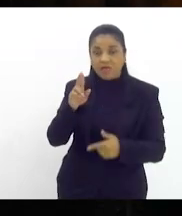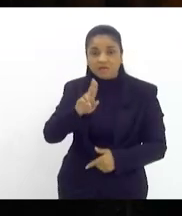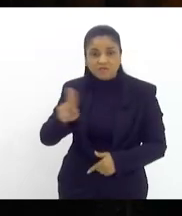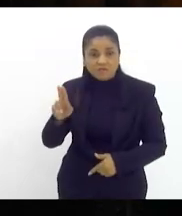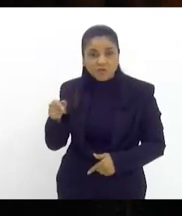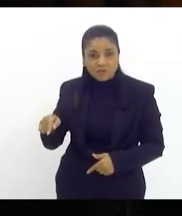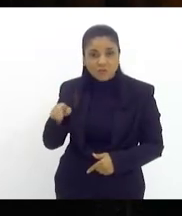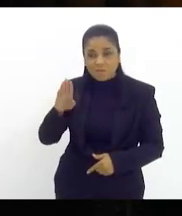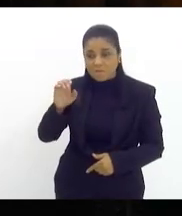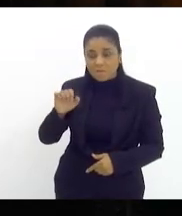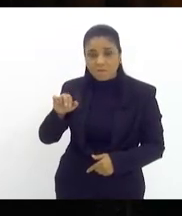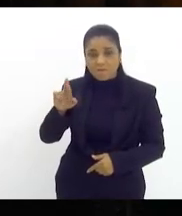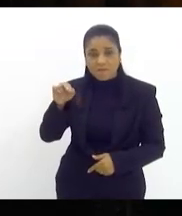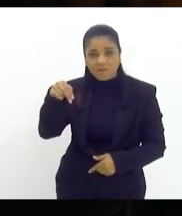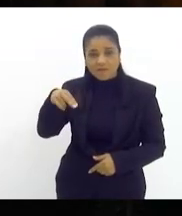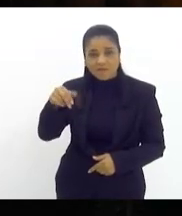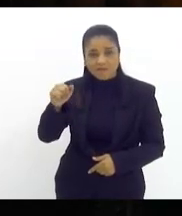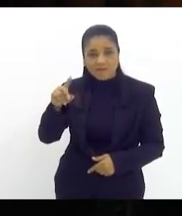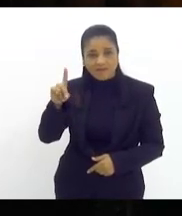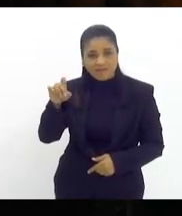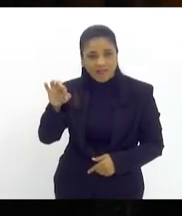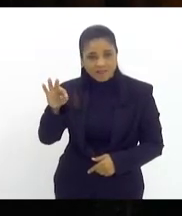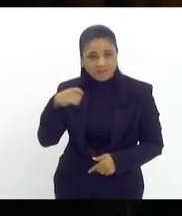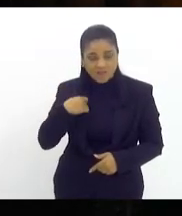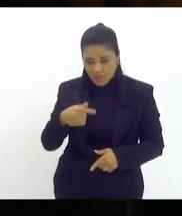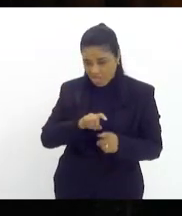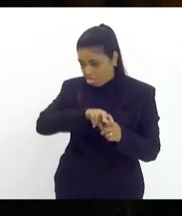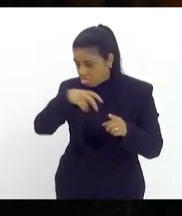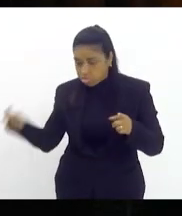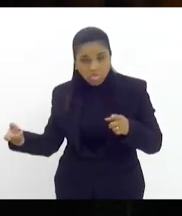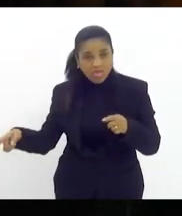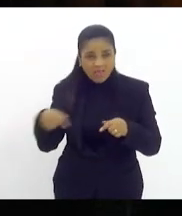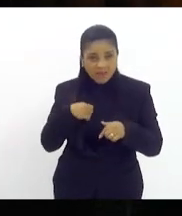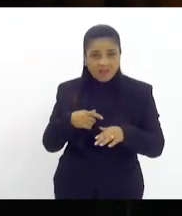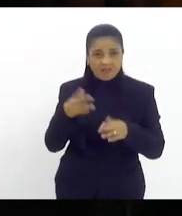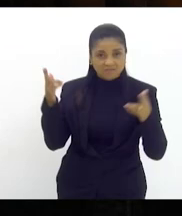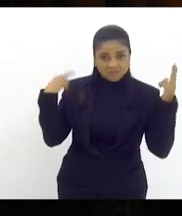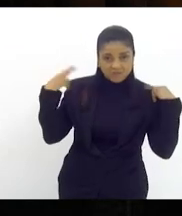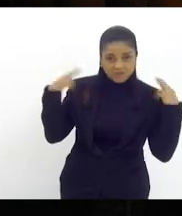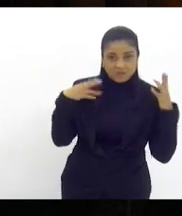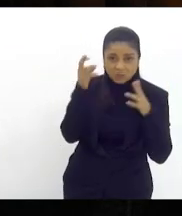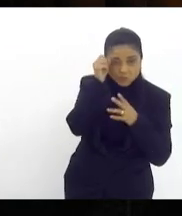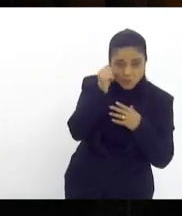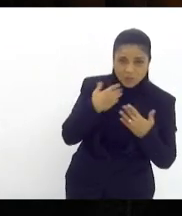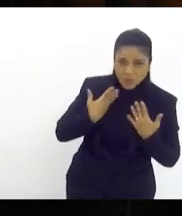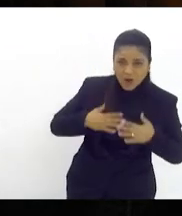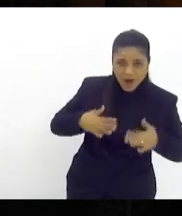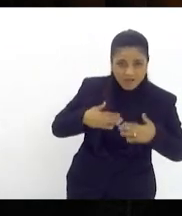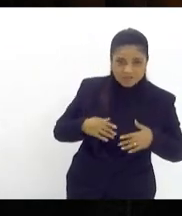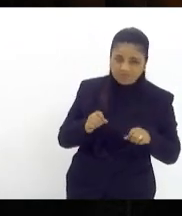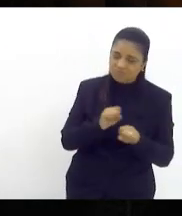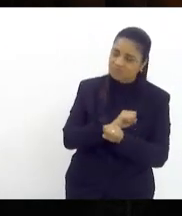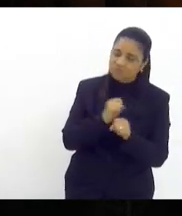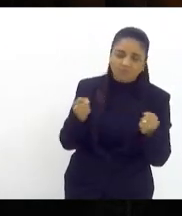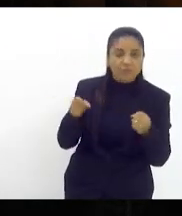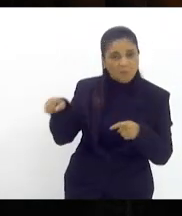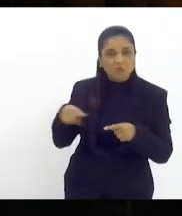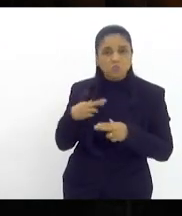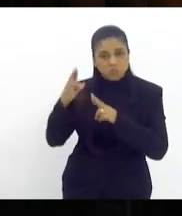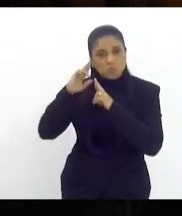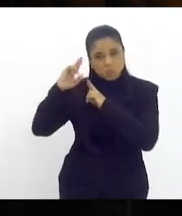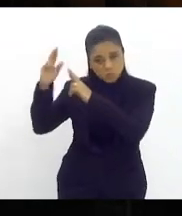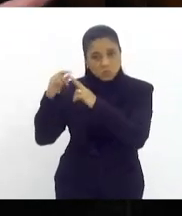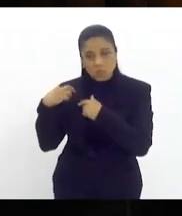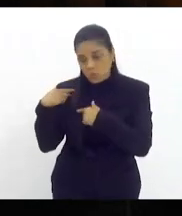dormiu tranquilo? dormiu tranquilo? mas o empresário de ônibus dormiu tranquilo ele pega o dinheiro dele e bota no exterior